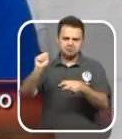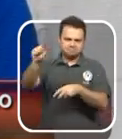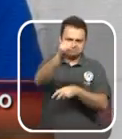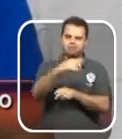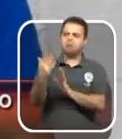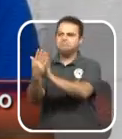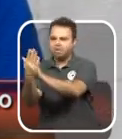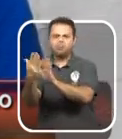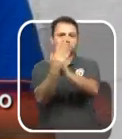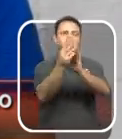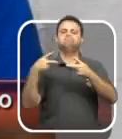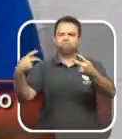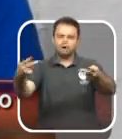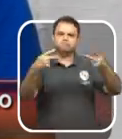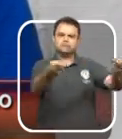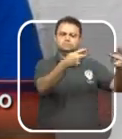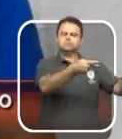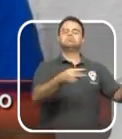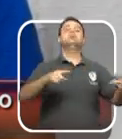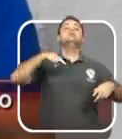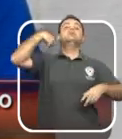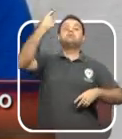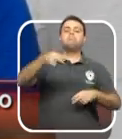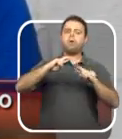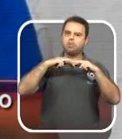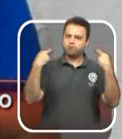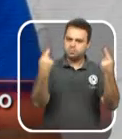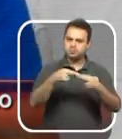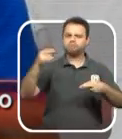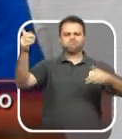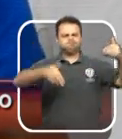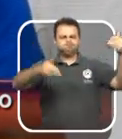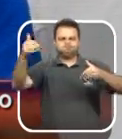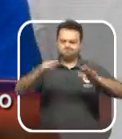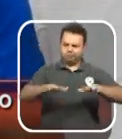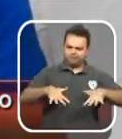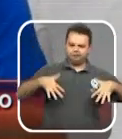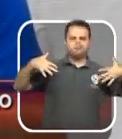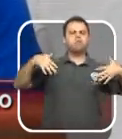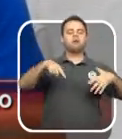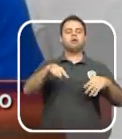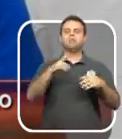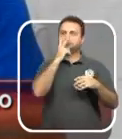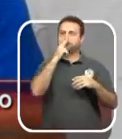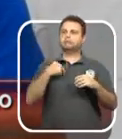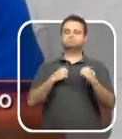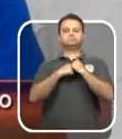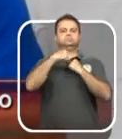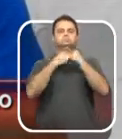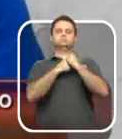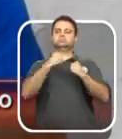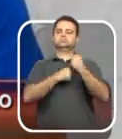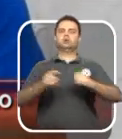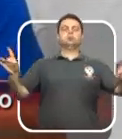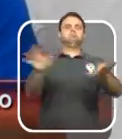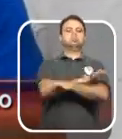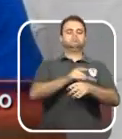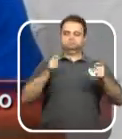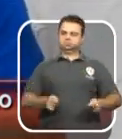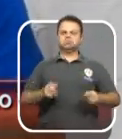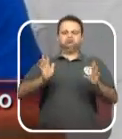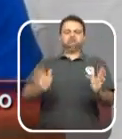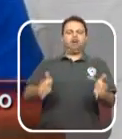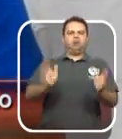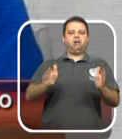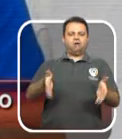Legislativo, criamos o parlamento fez inúmeras reuniões, ou seja, há uma estrutura preparada, pronta e preparada aqui